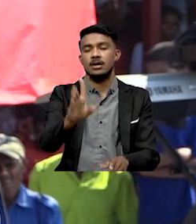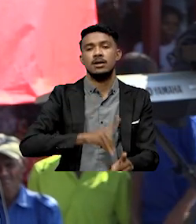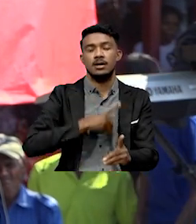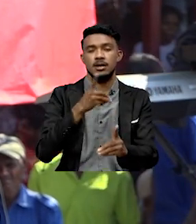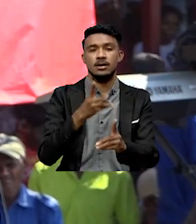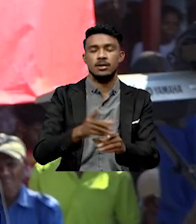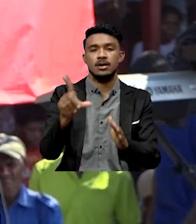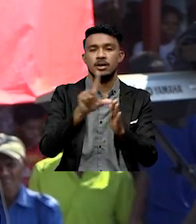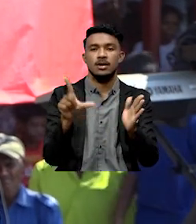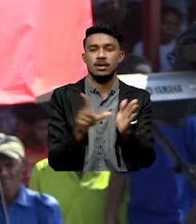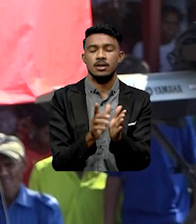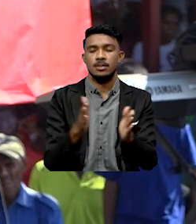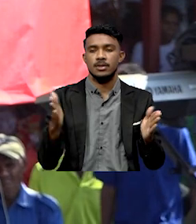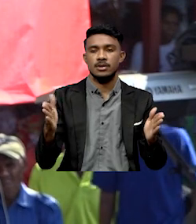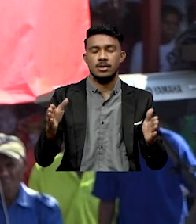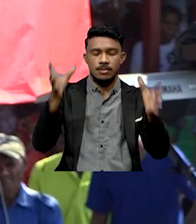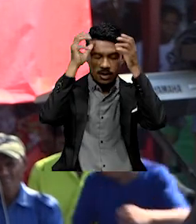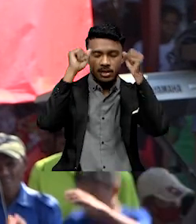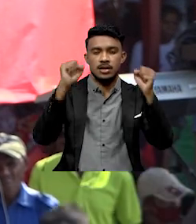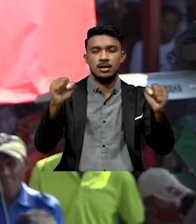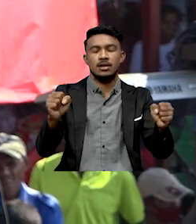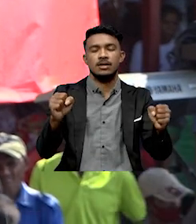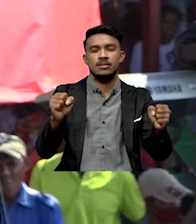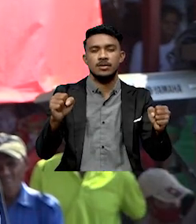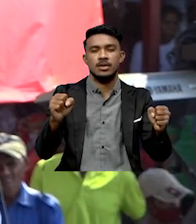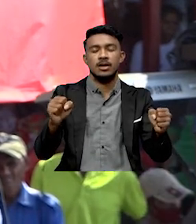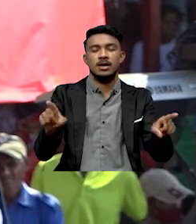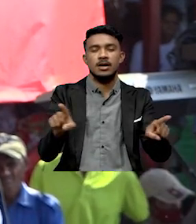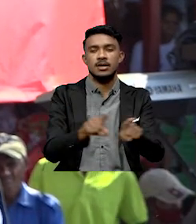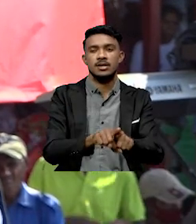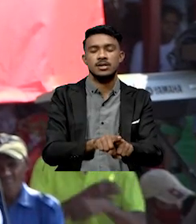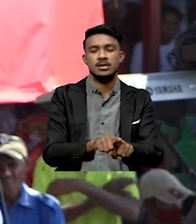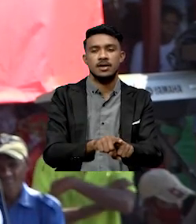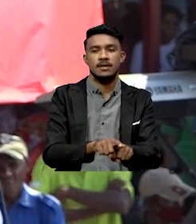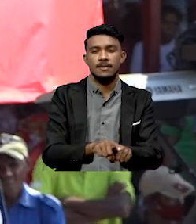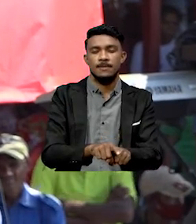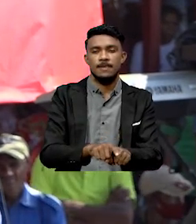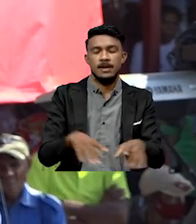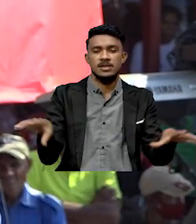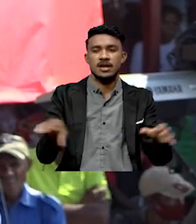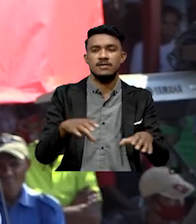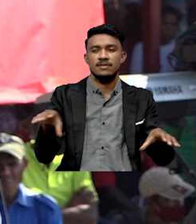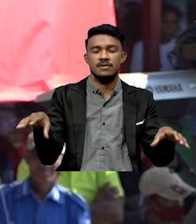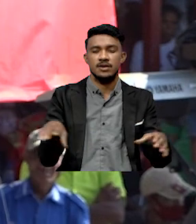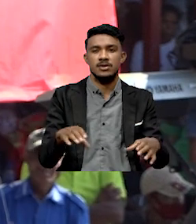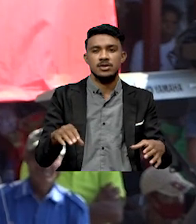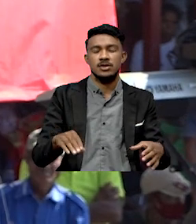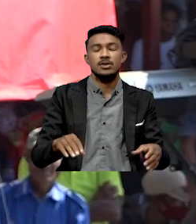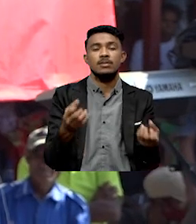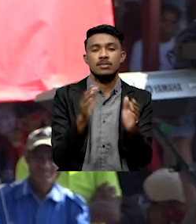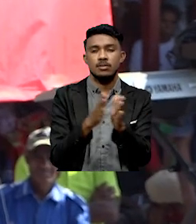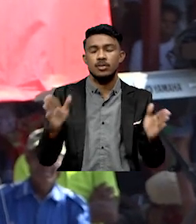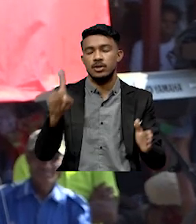inaneba. Presidente da República, no dar órgão soberania ida, ou órgão soberano ida. A tu